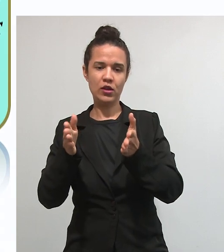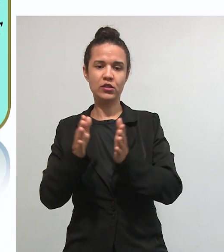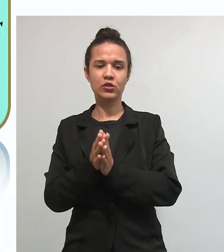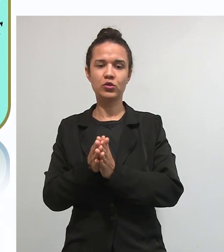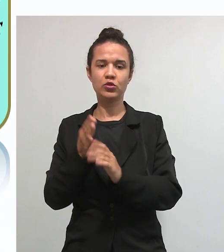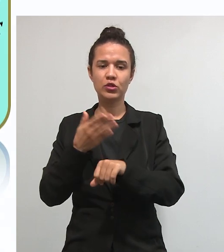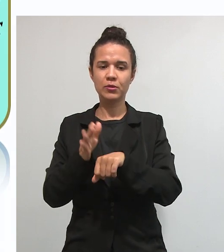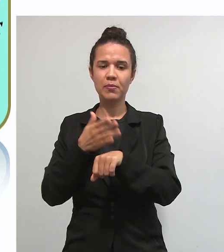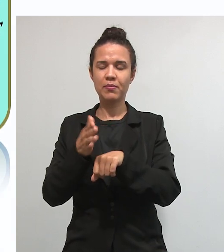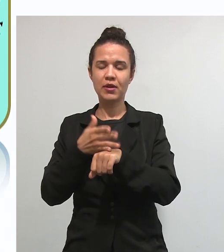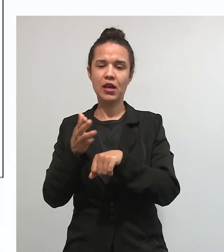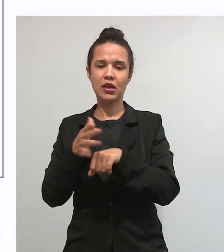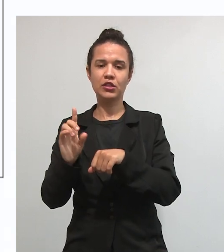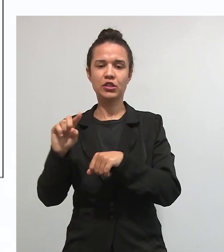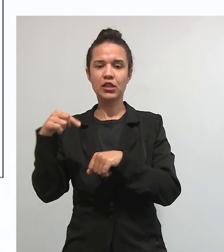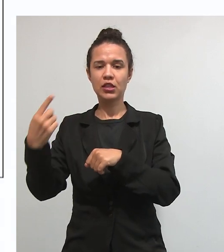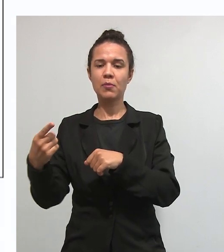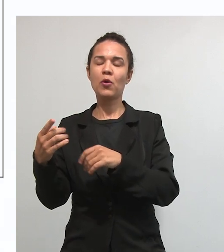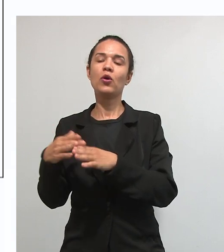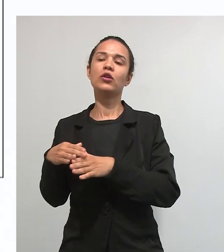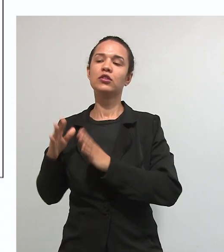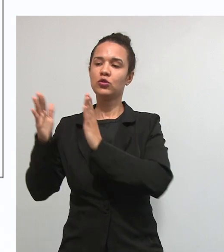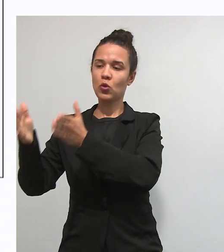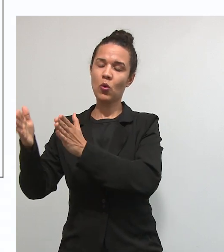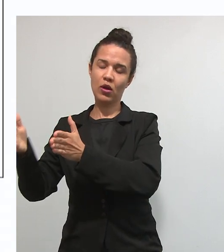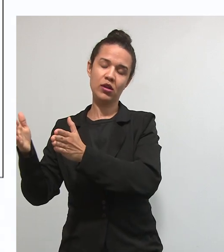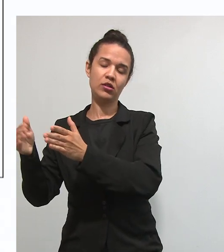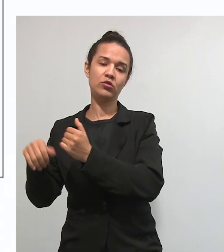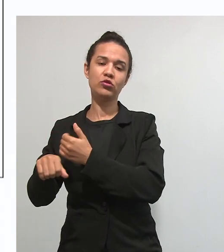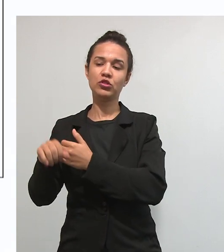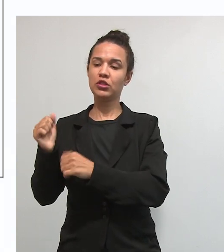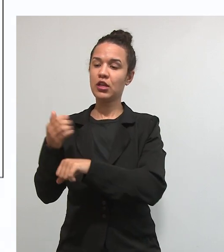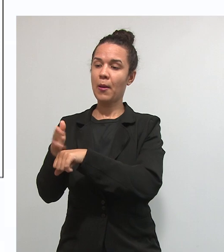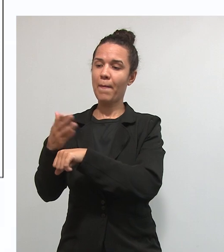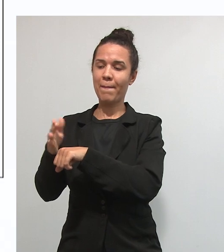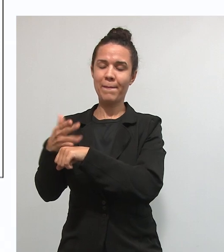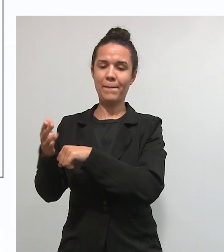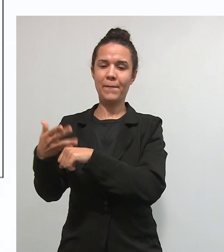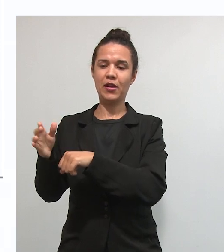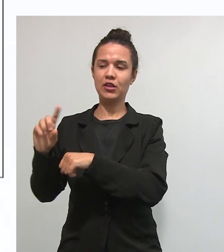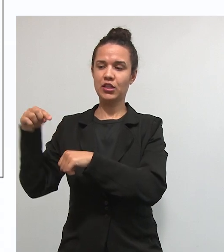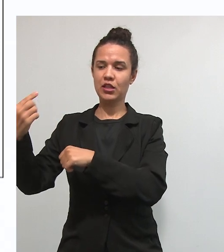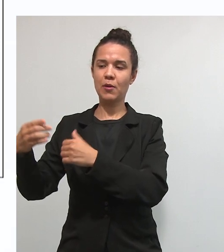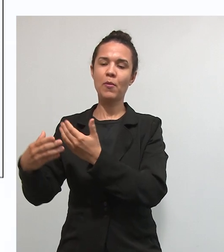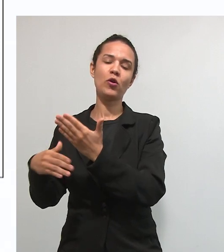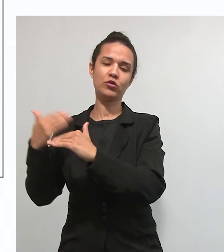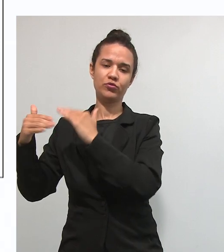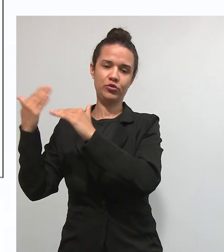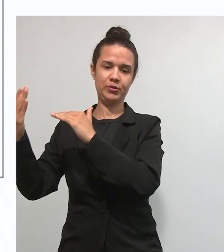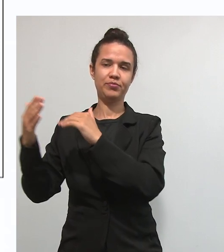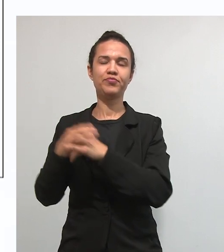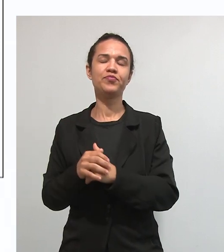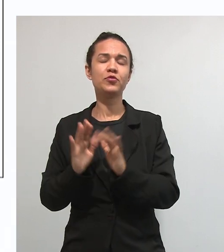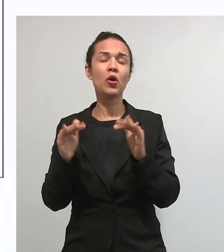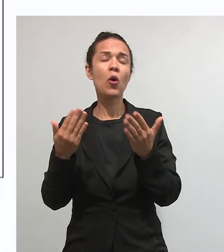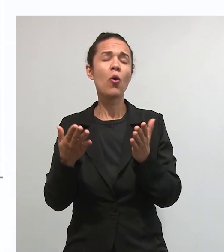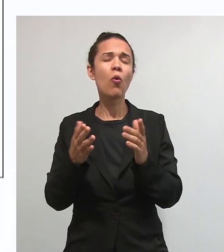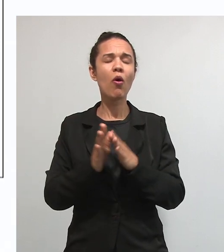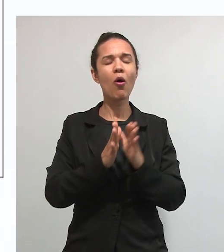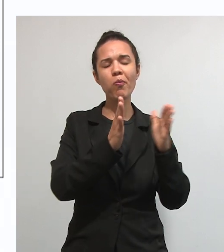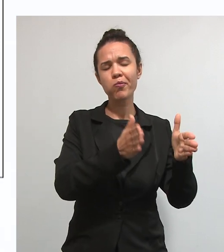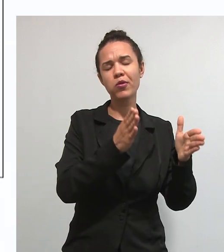dos restos a pagar processados. Vamos apresentar cada um deles. Qual seria o quadro